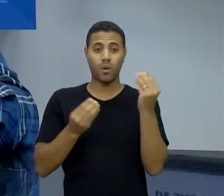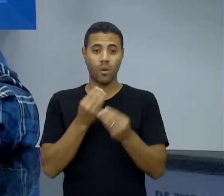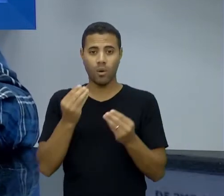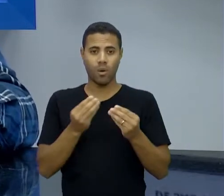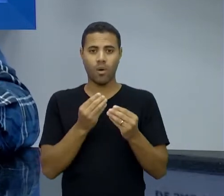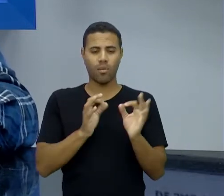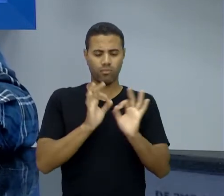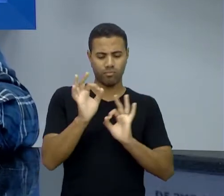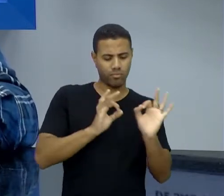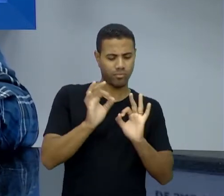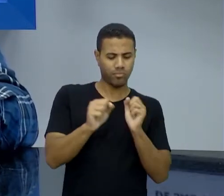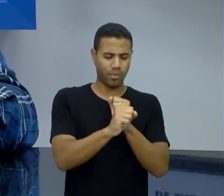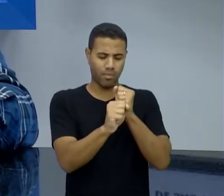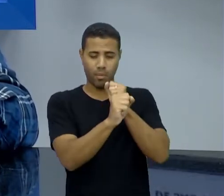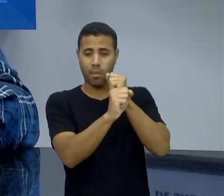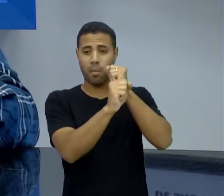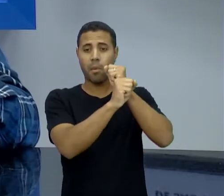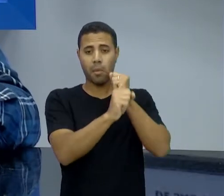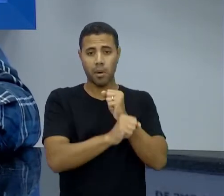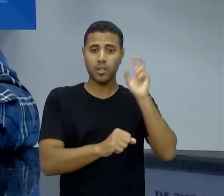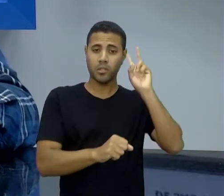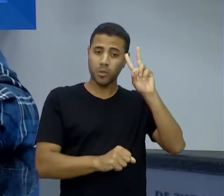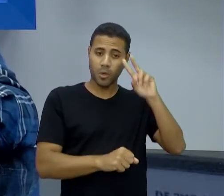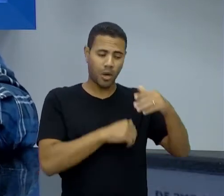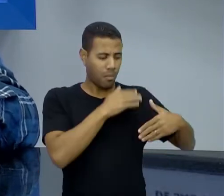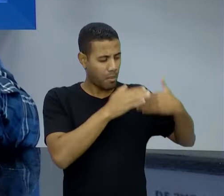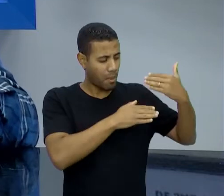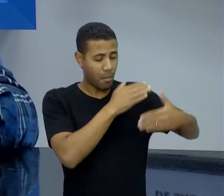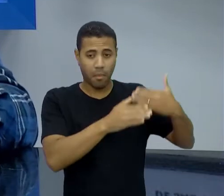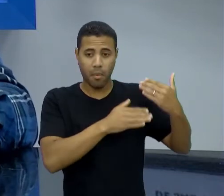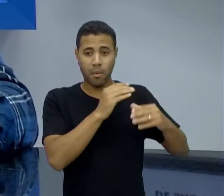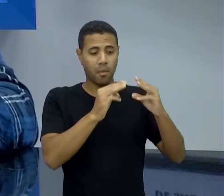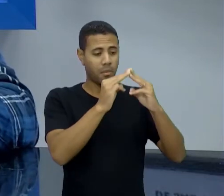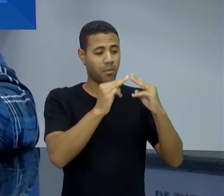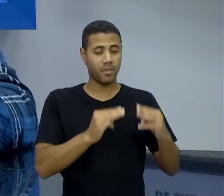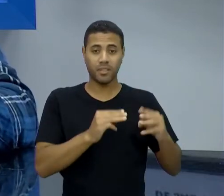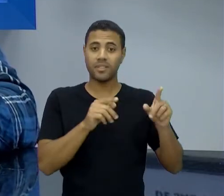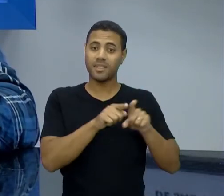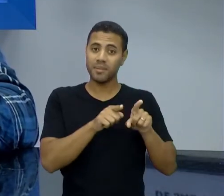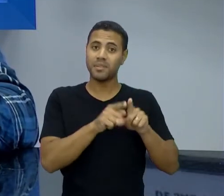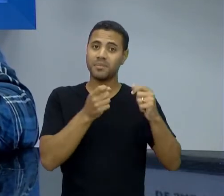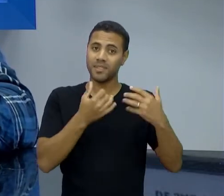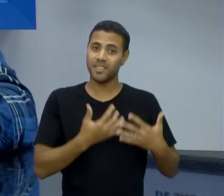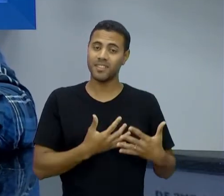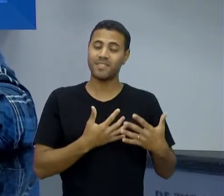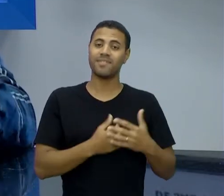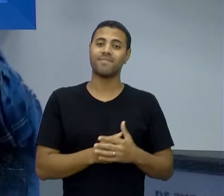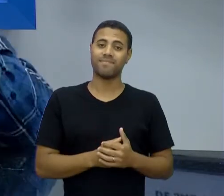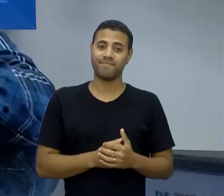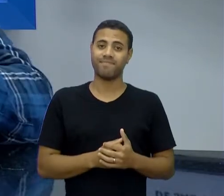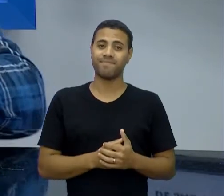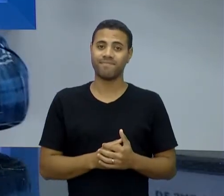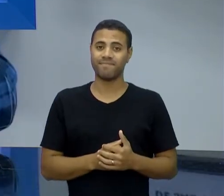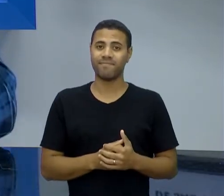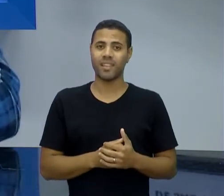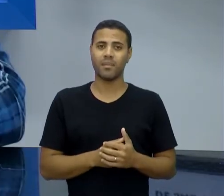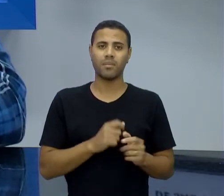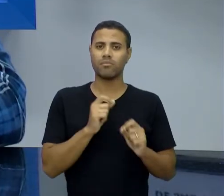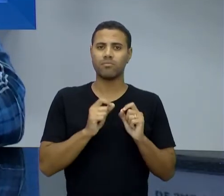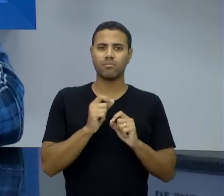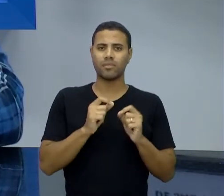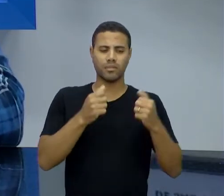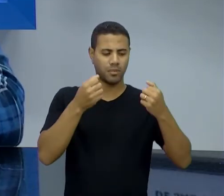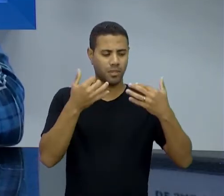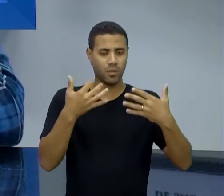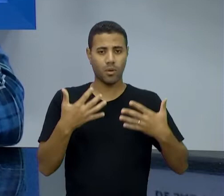é estruturado, a gente viu a história dos museus e depois a gente percorreu aí, fez uma trajetória, né?